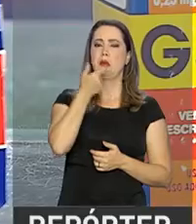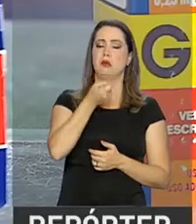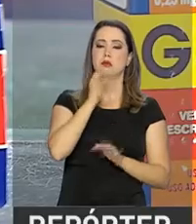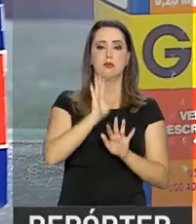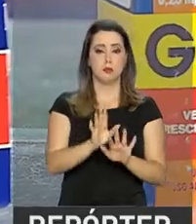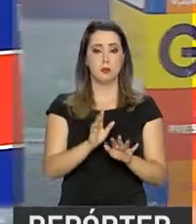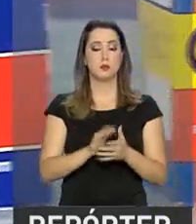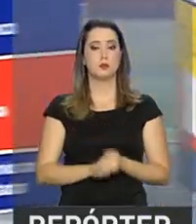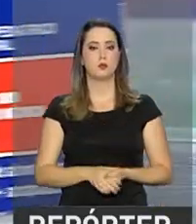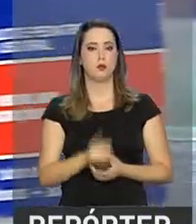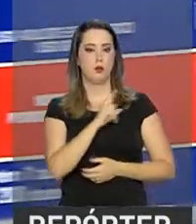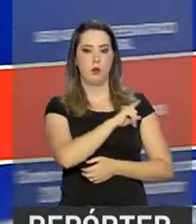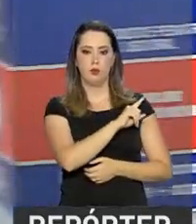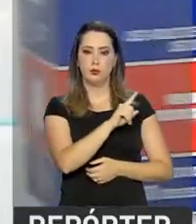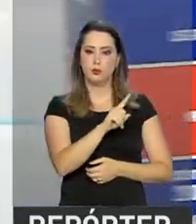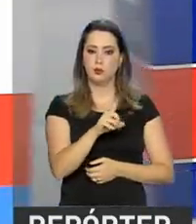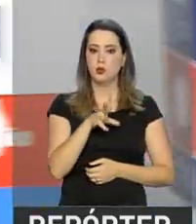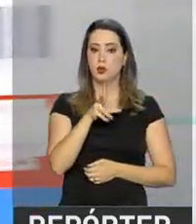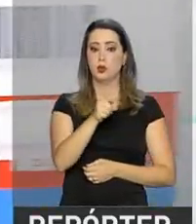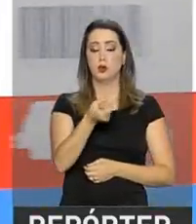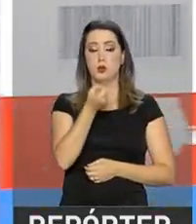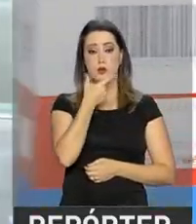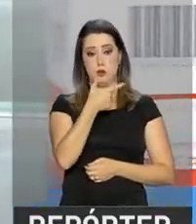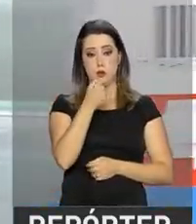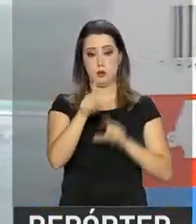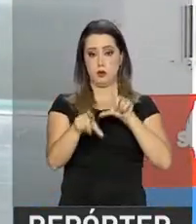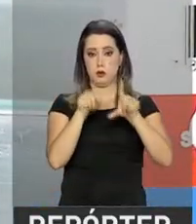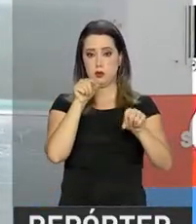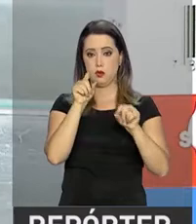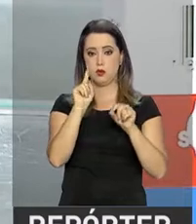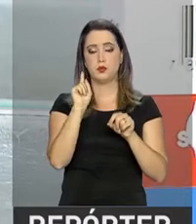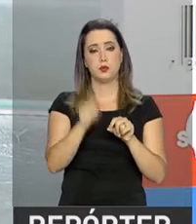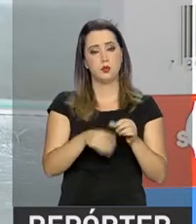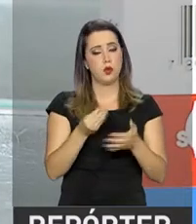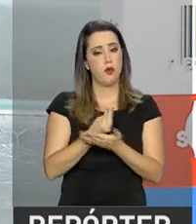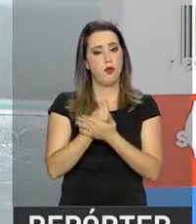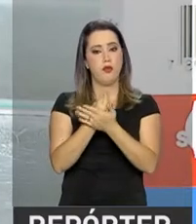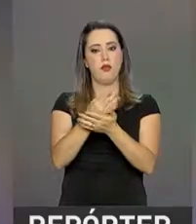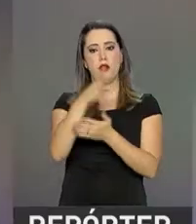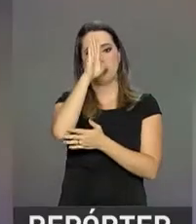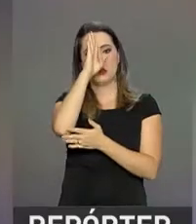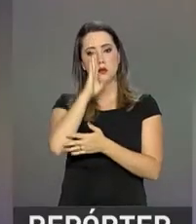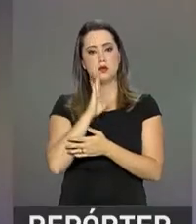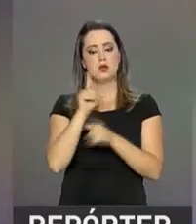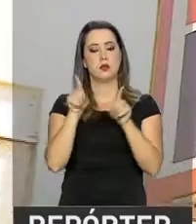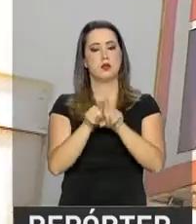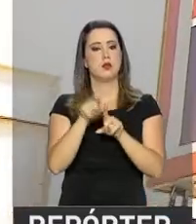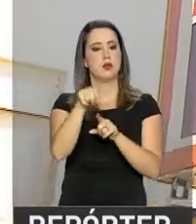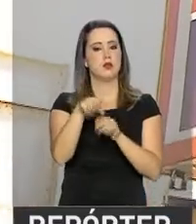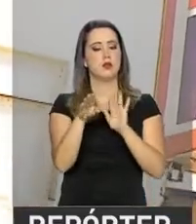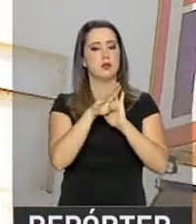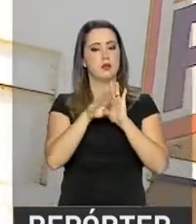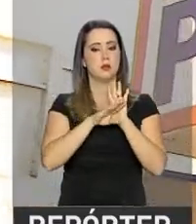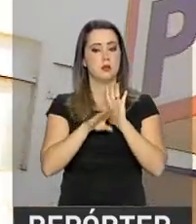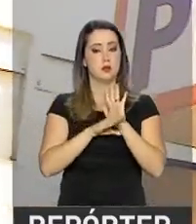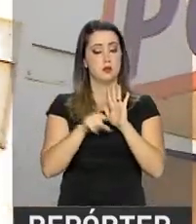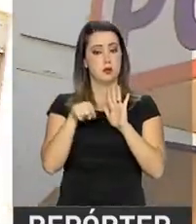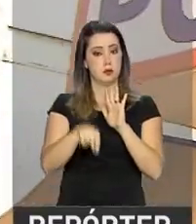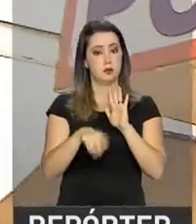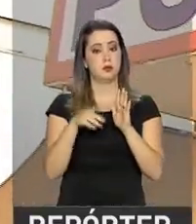os medicamentos definidos para o tratamento de asma são distribuídos de graça pelo programa aqui tem farmácia